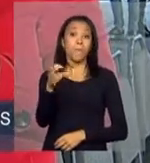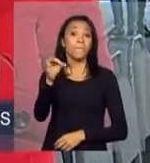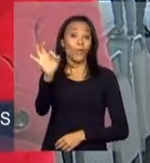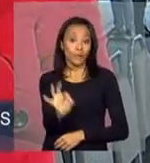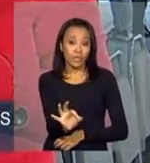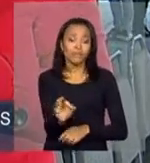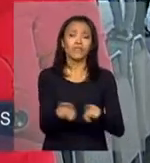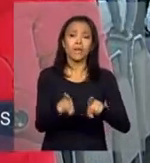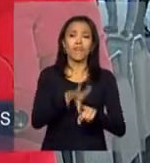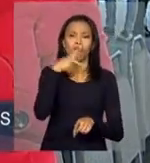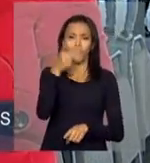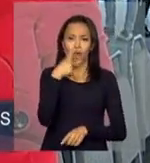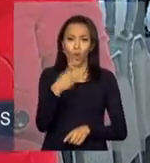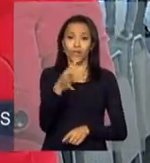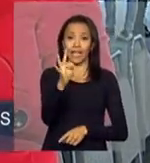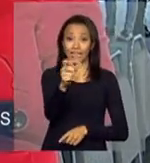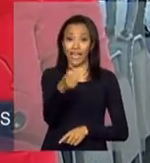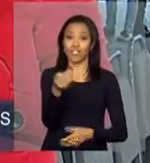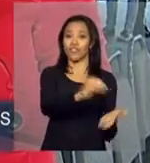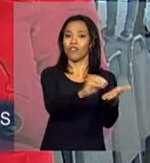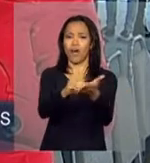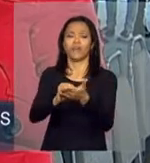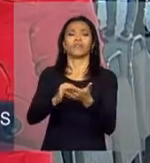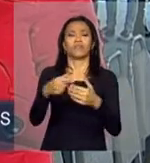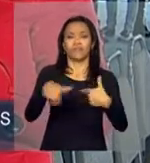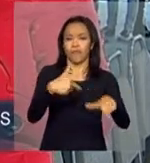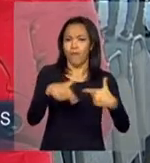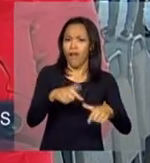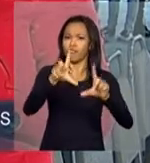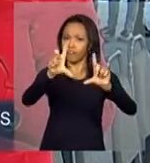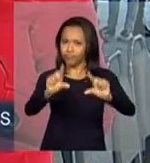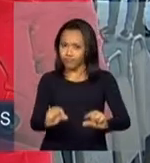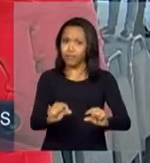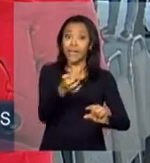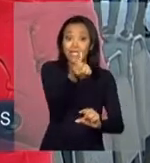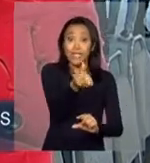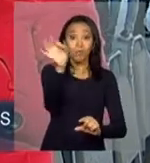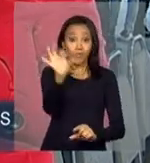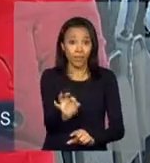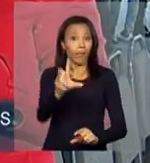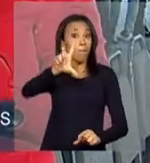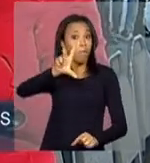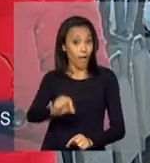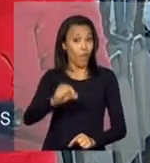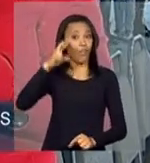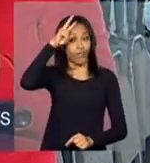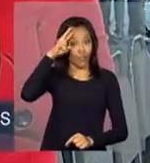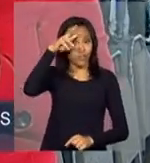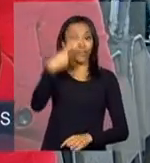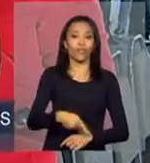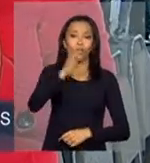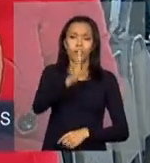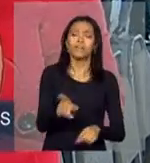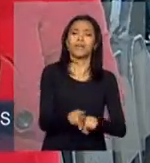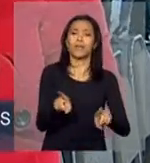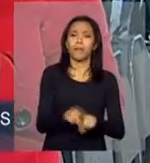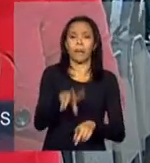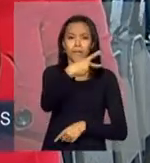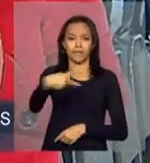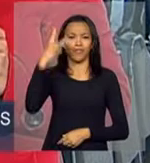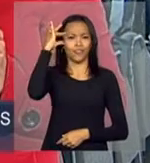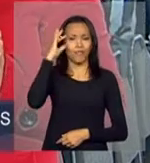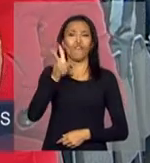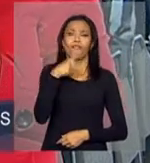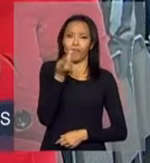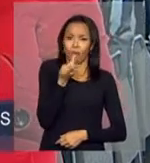0,03%. Falou sobre a taxa de desemprego em torno de 6%, que é uma das menores da história do Brasil. Dilma adiantou que o